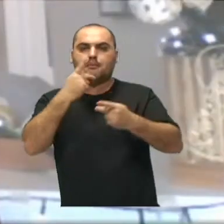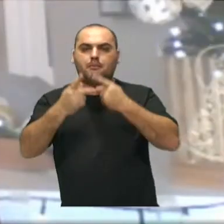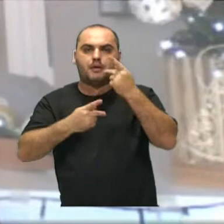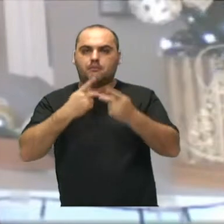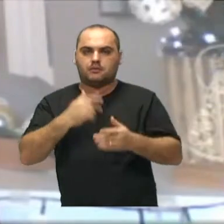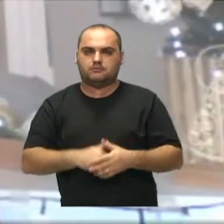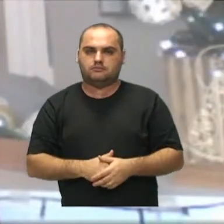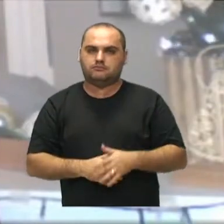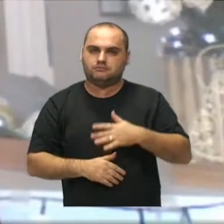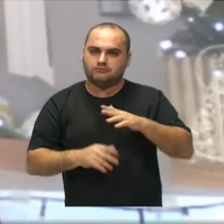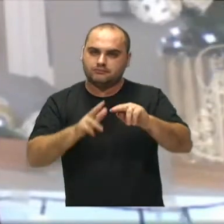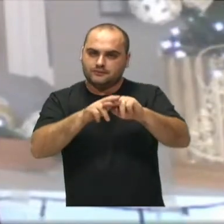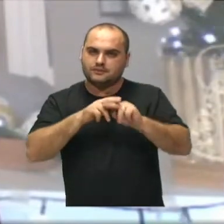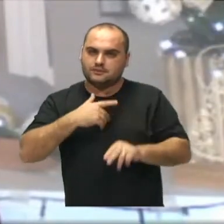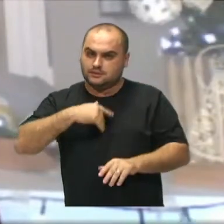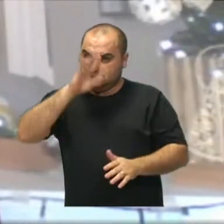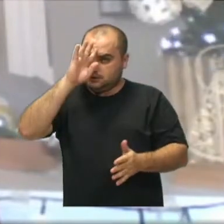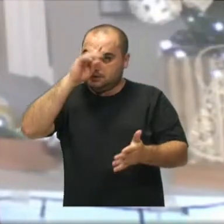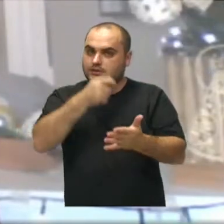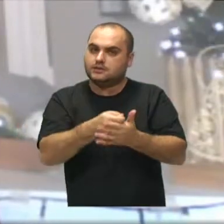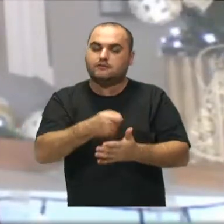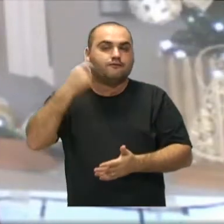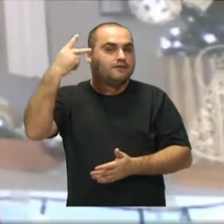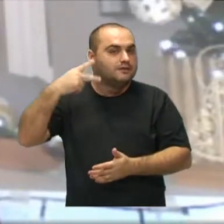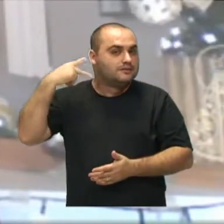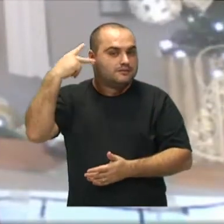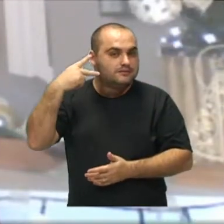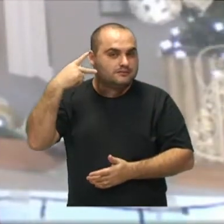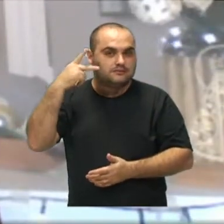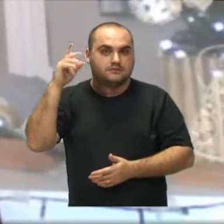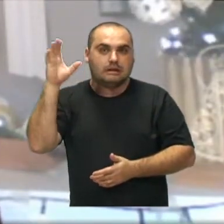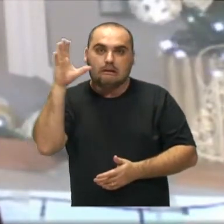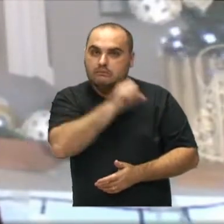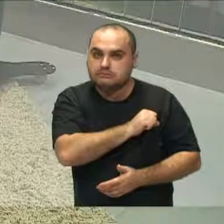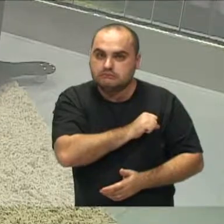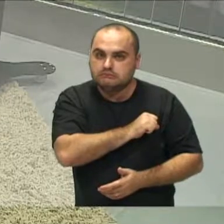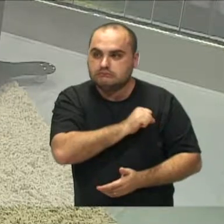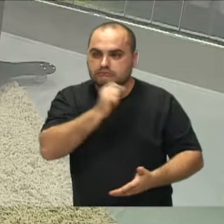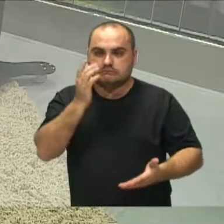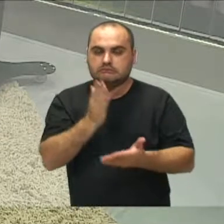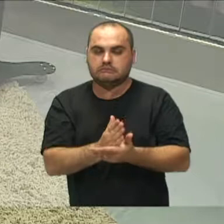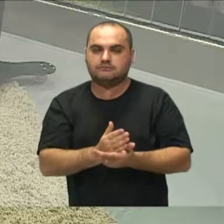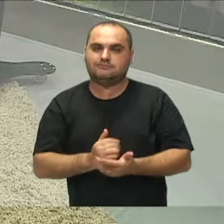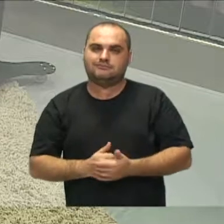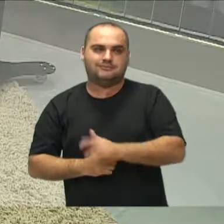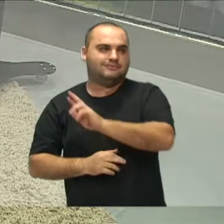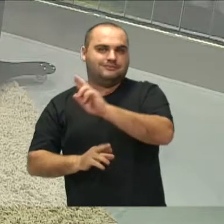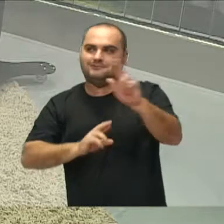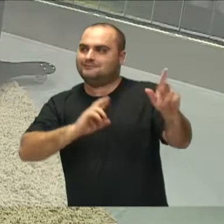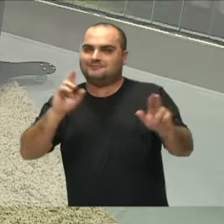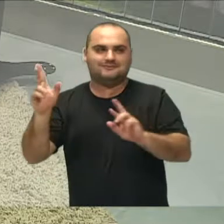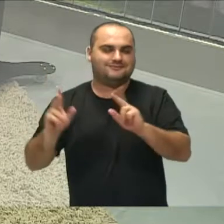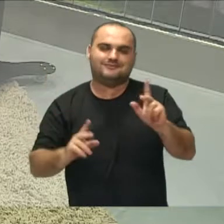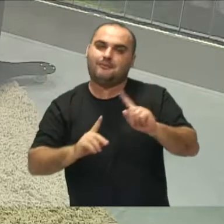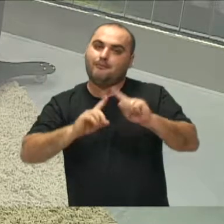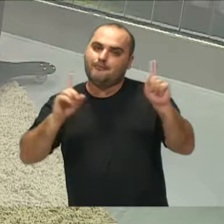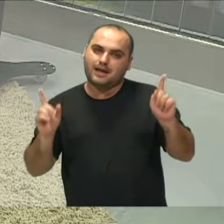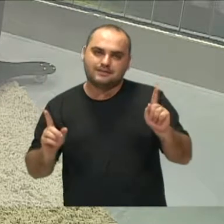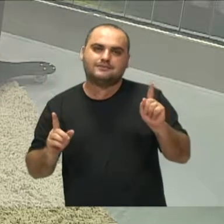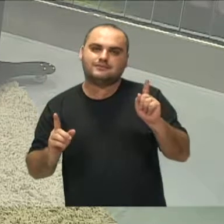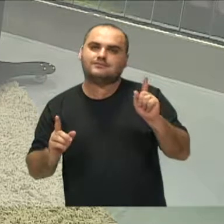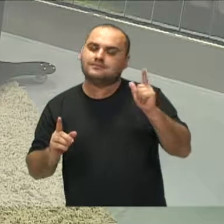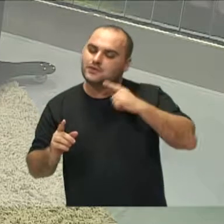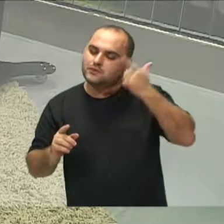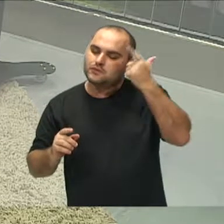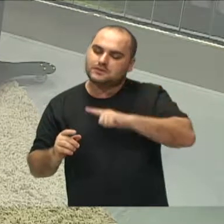Então, eu decidi vir vereadora na metade do caminho, a minha eleição para vereadora foi voando, foi diferente de todas elas, mas, de qualquer forma,